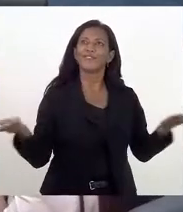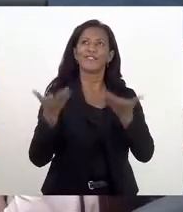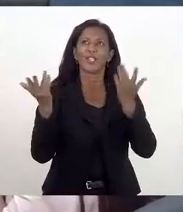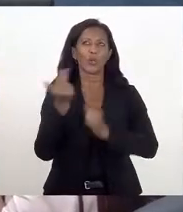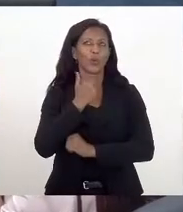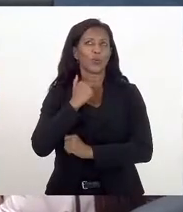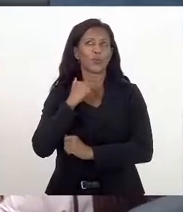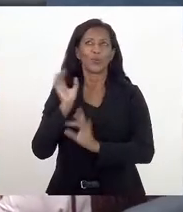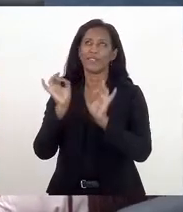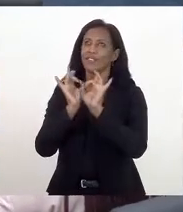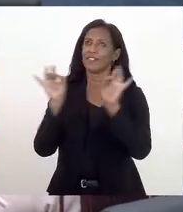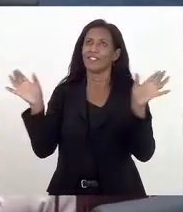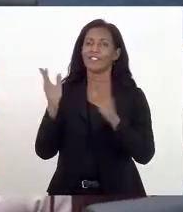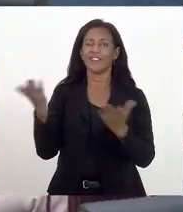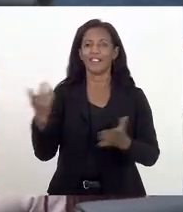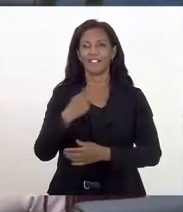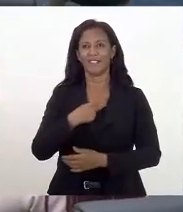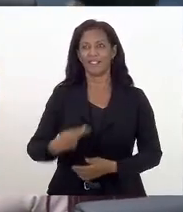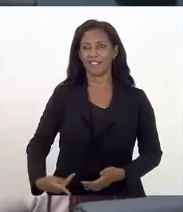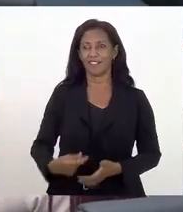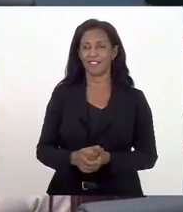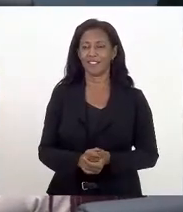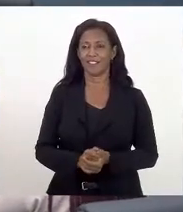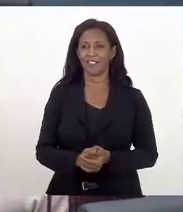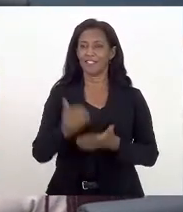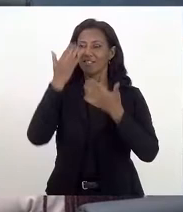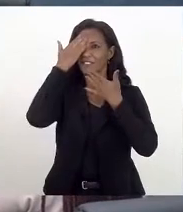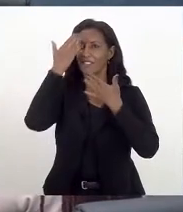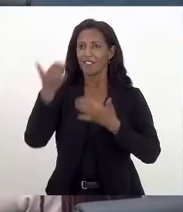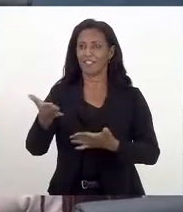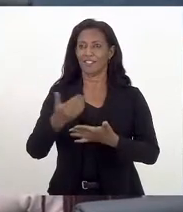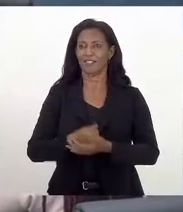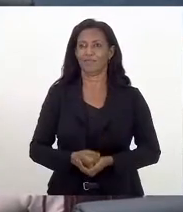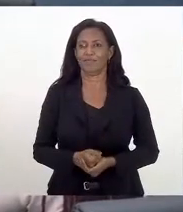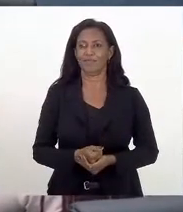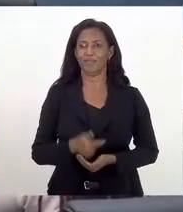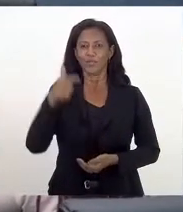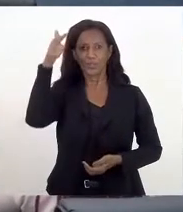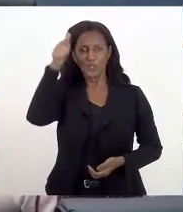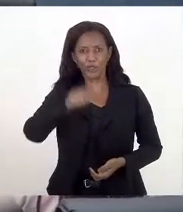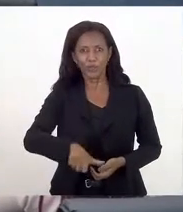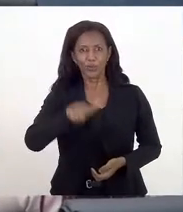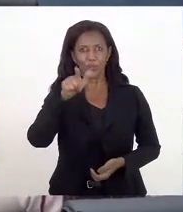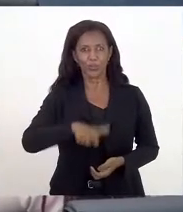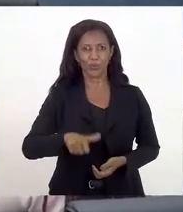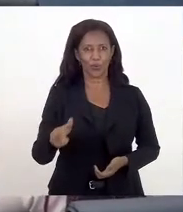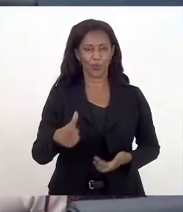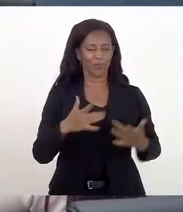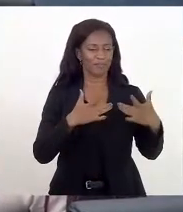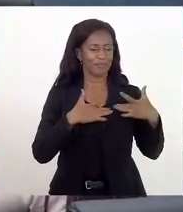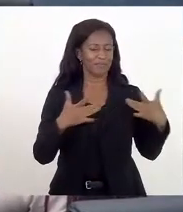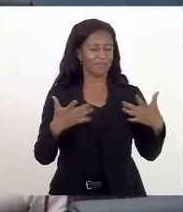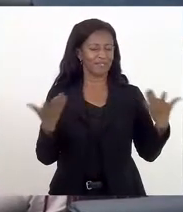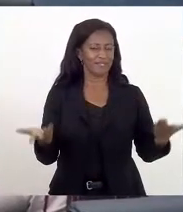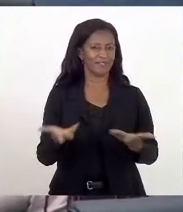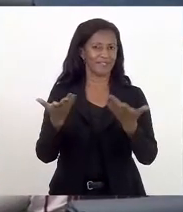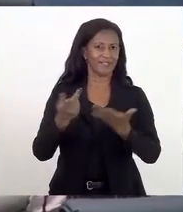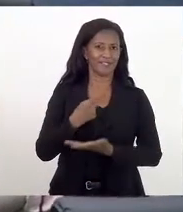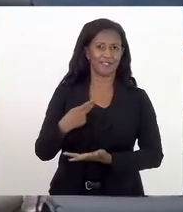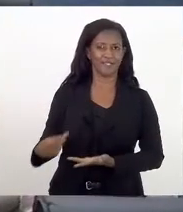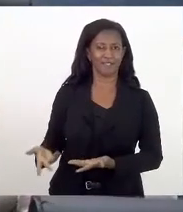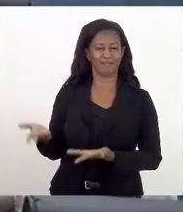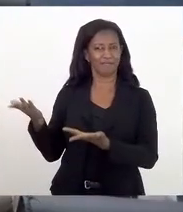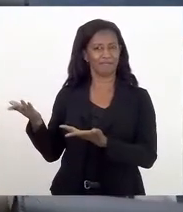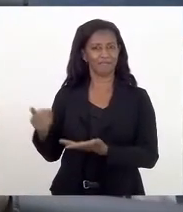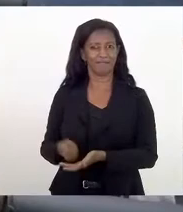poderia deixar, presidente, de agradecer mais uma vez a sensibilidade de Vossa Excelência